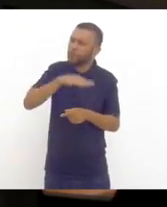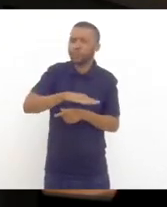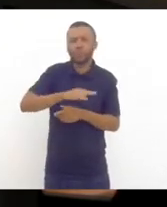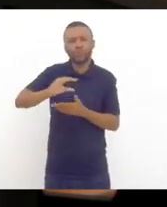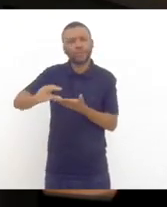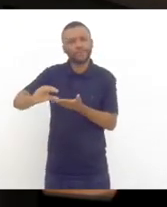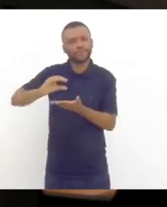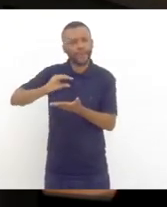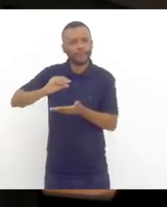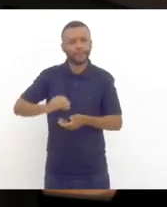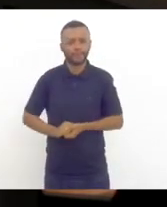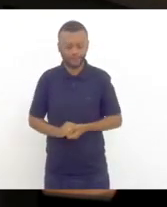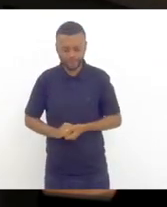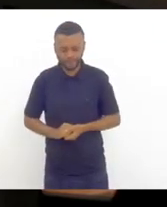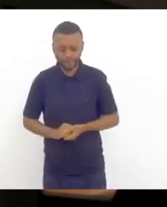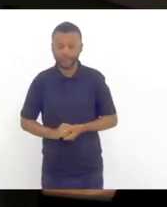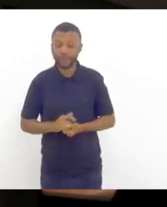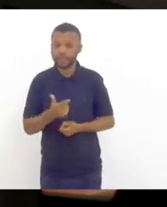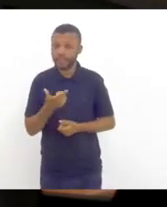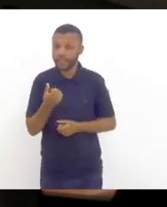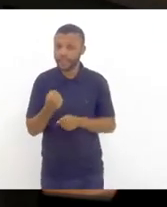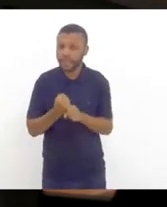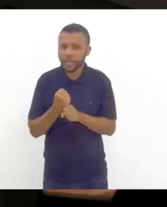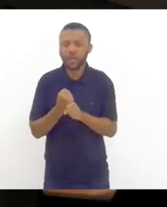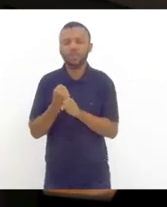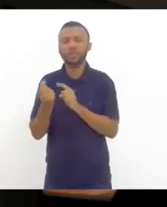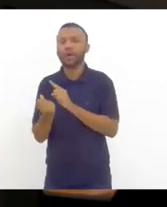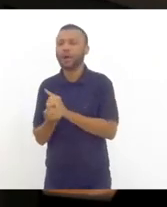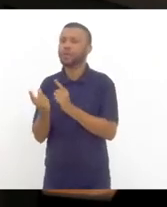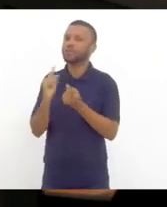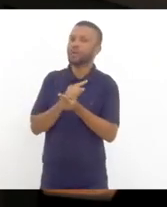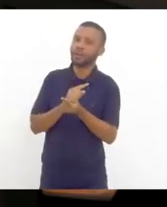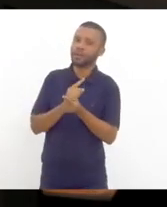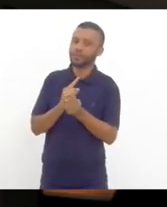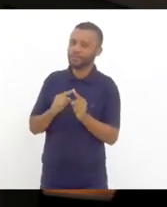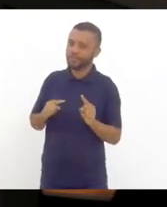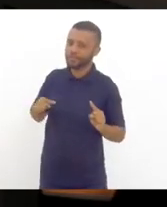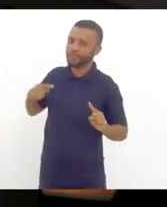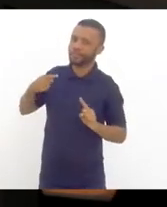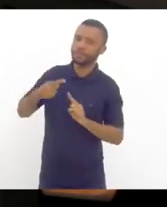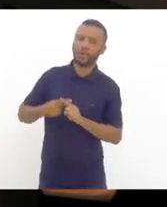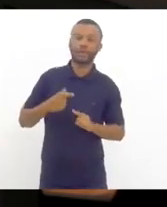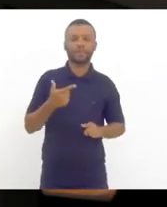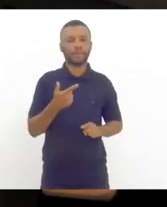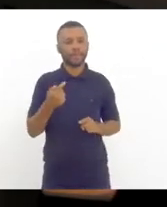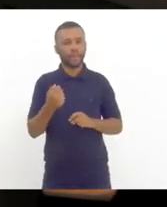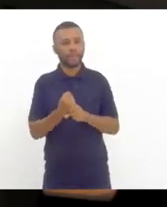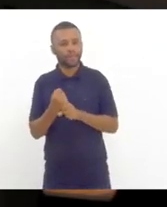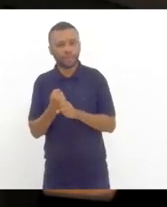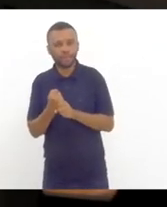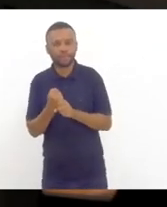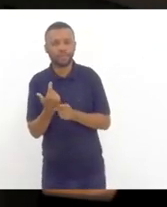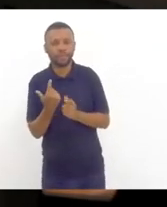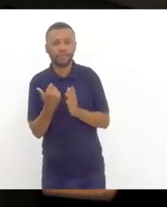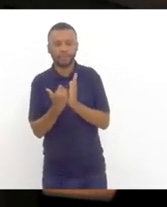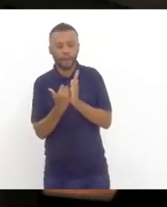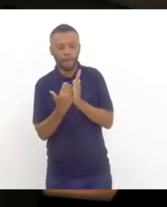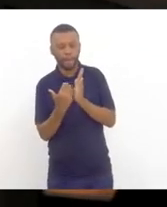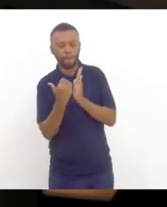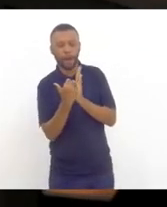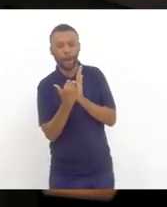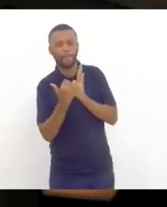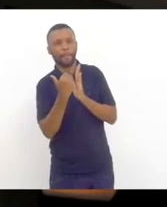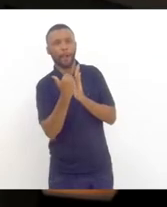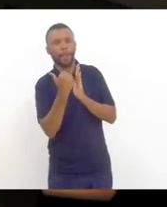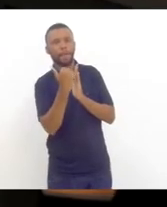pagamento. Em vez de 26 anos, passa a se tornar 27 anos. Porque você vai crescendo cada vez mais. E aí